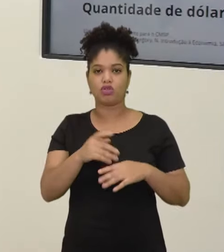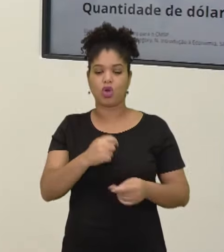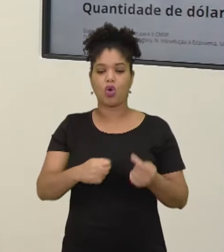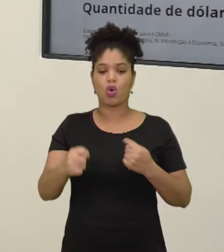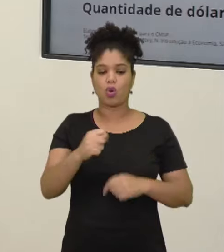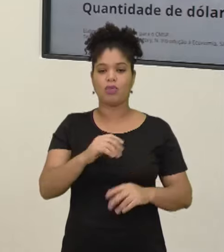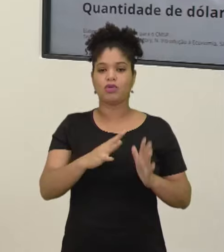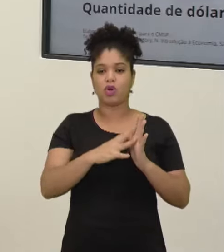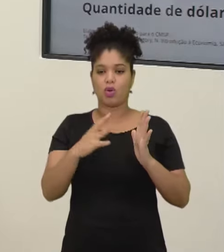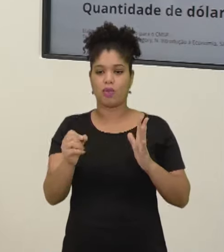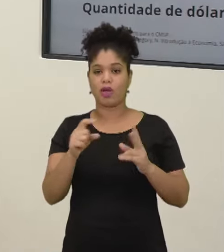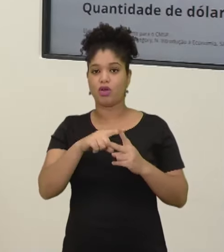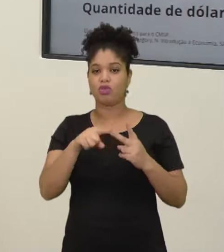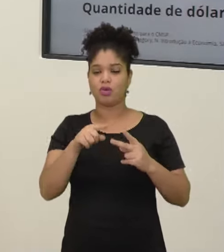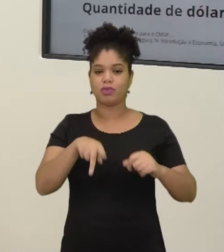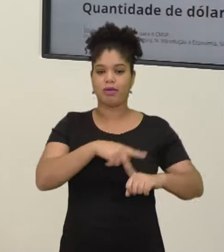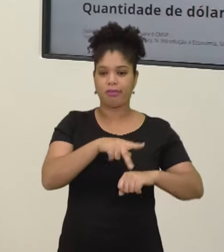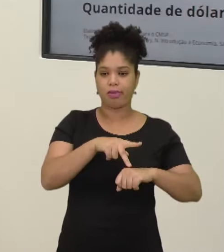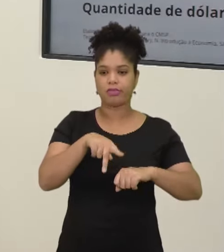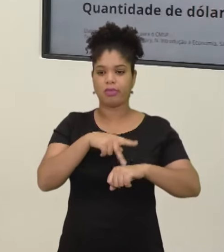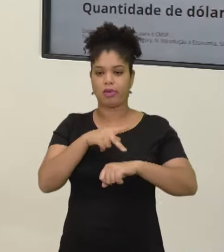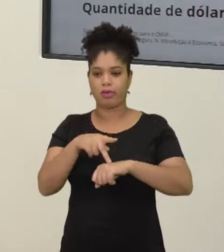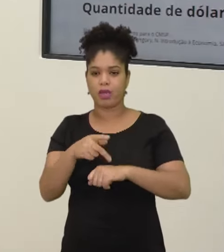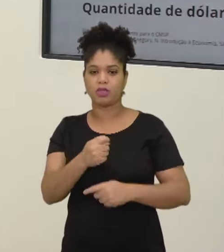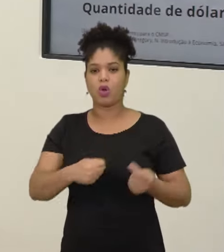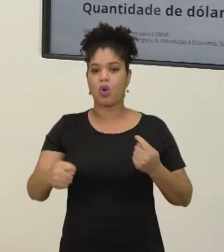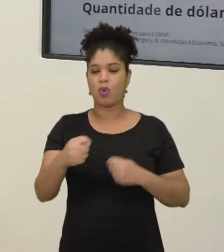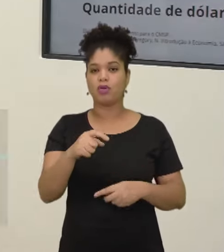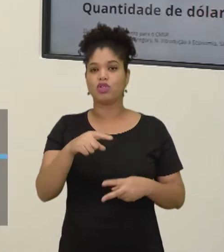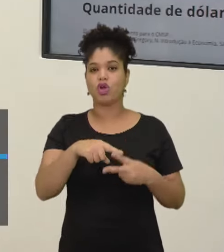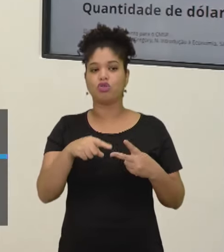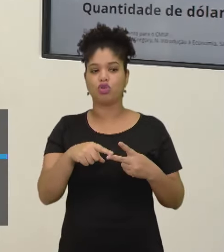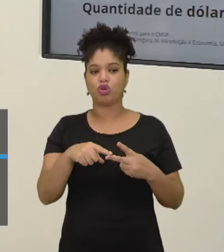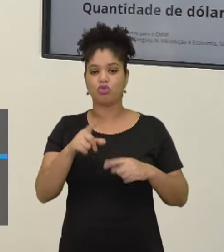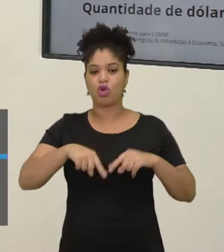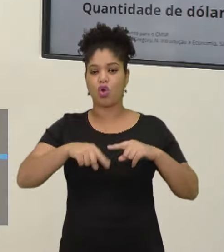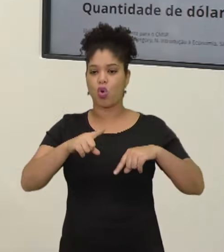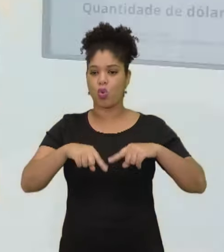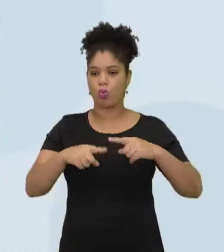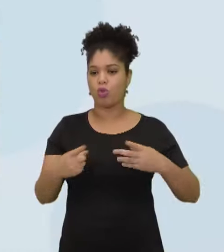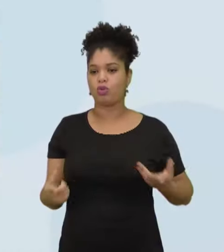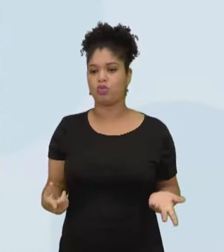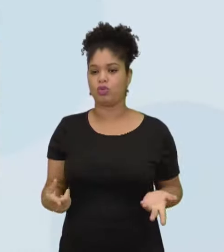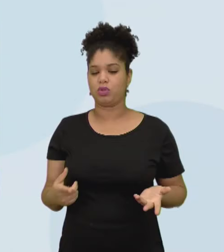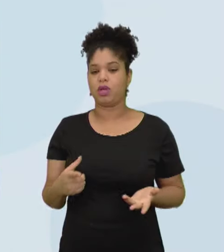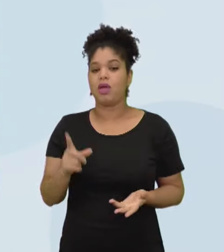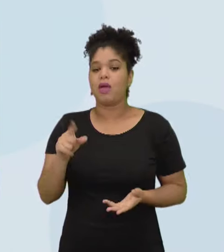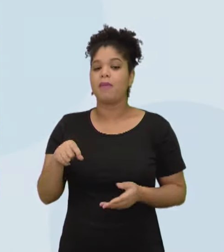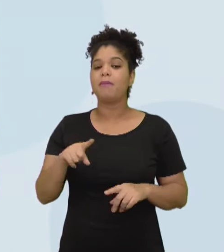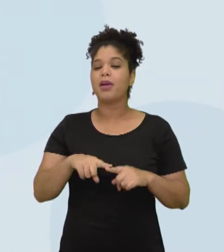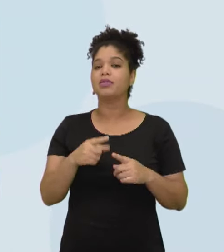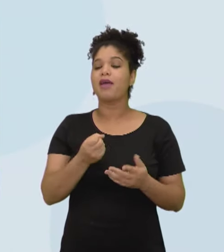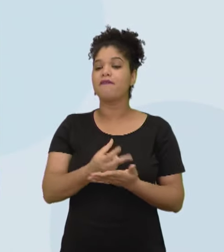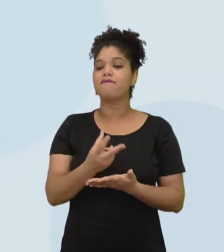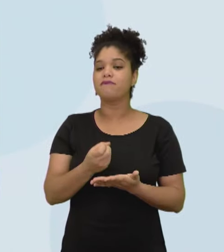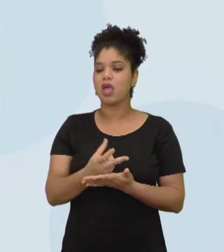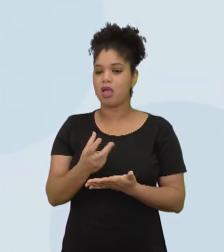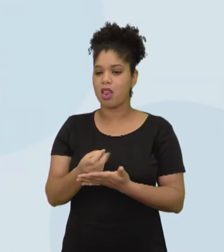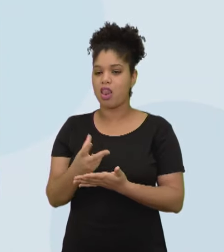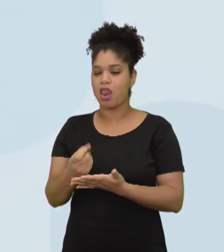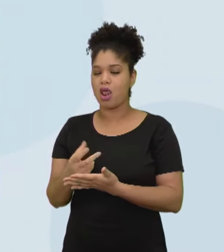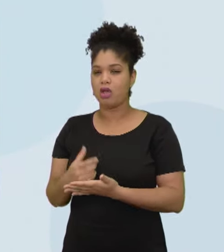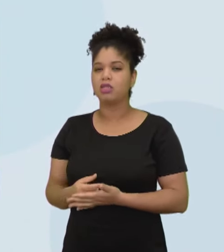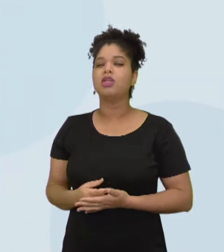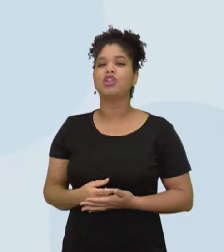ele pega 2 países que comercializam simplesmente 2 produtos e esses produtos são vendidos a preços